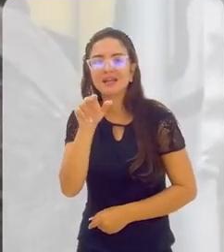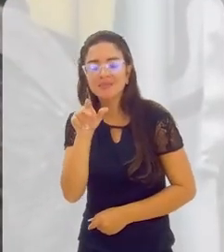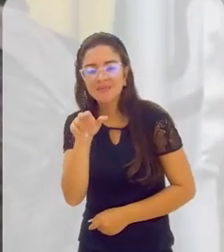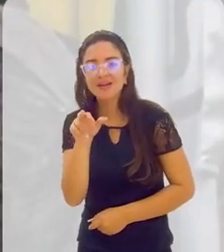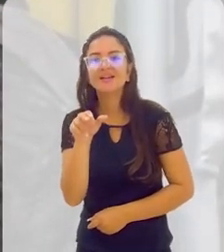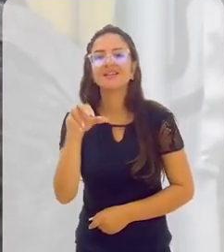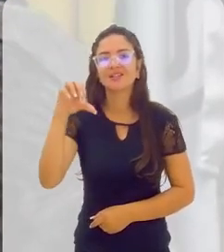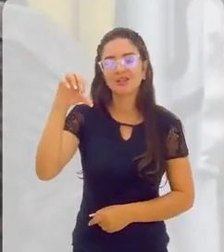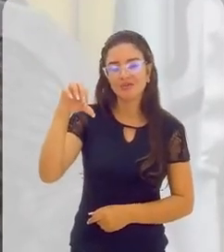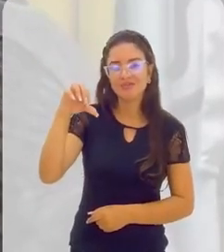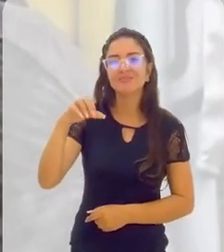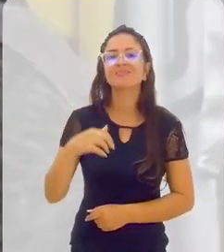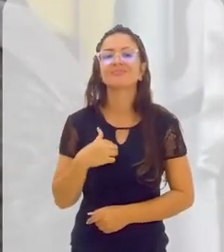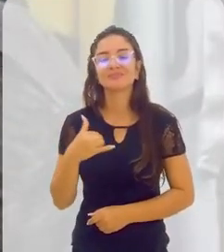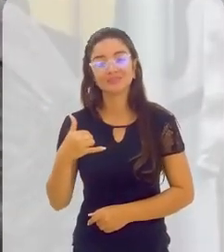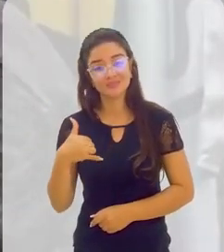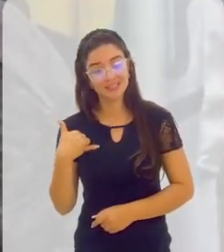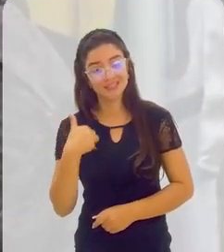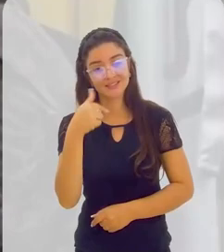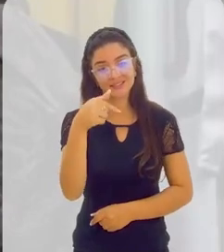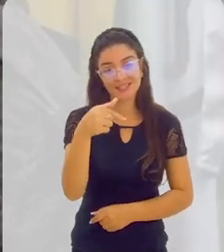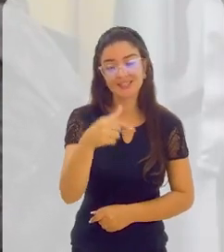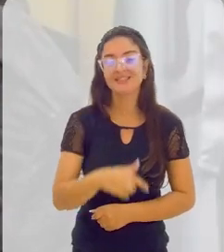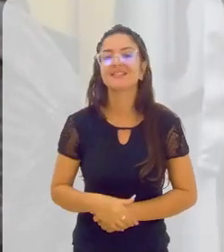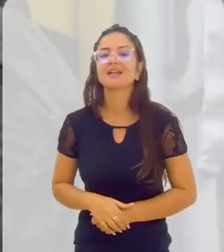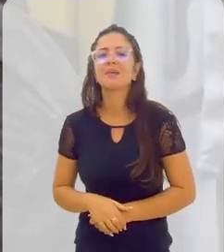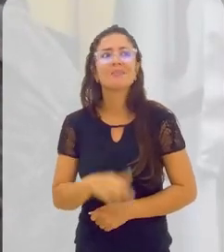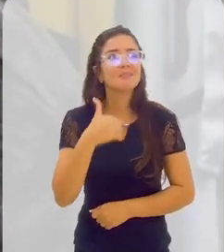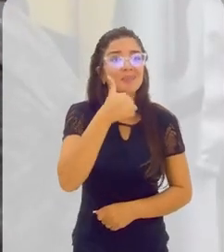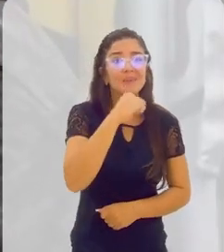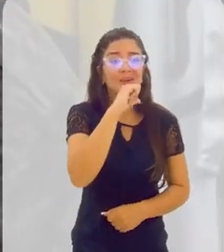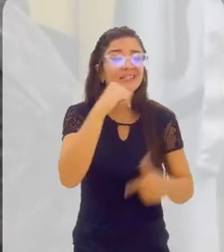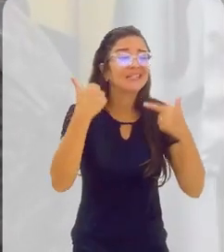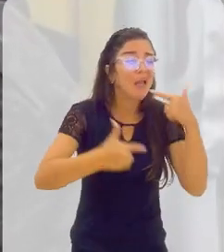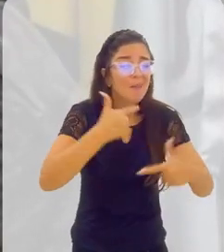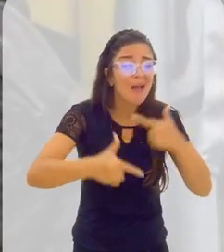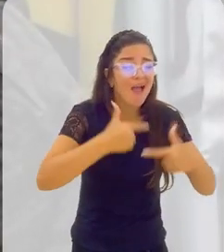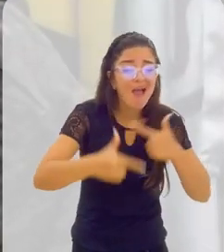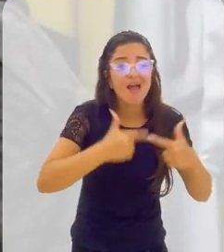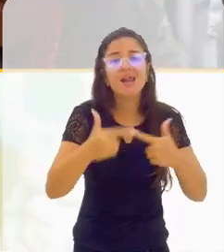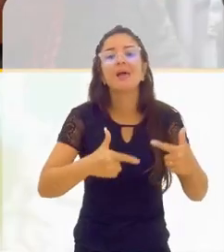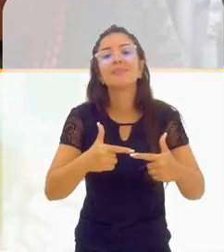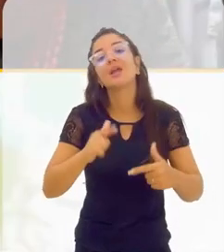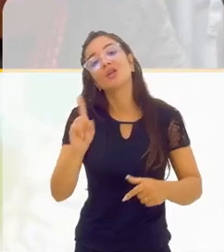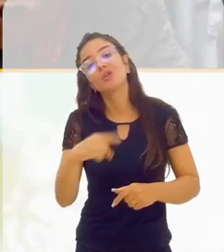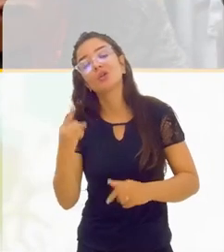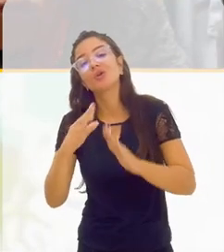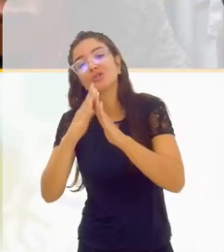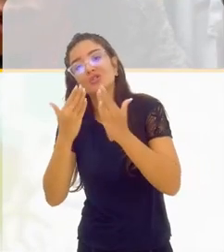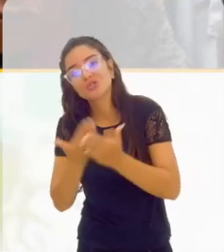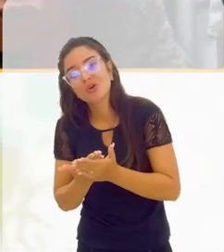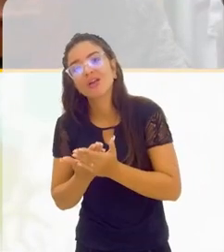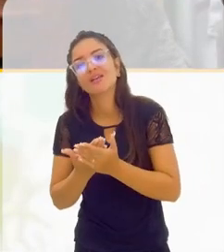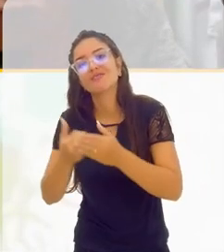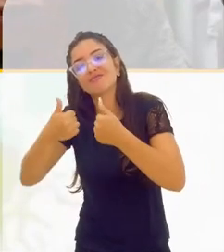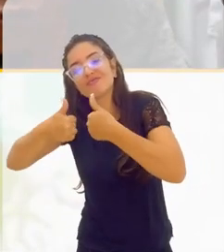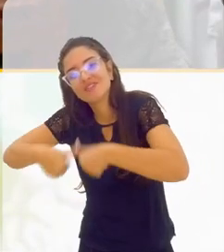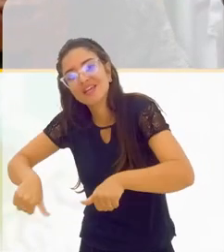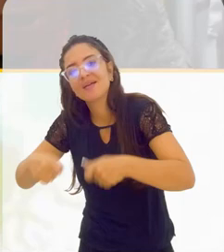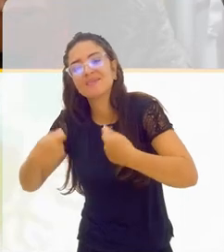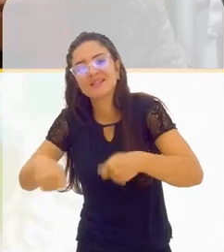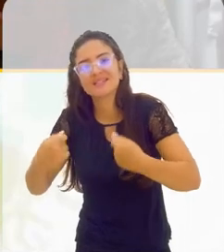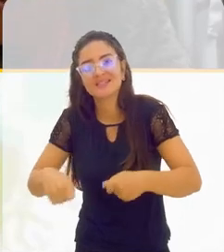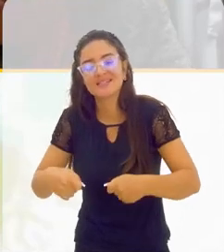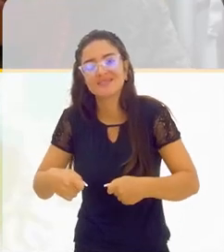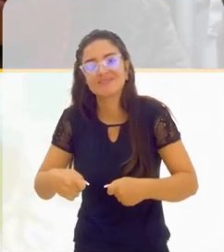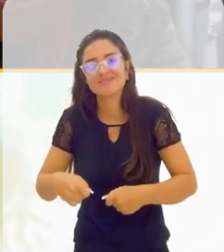e minha com minha mãe trabalhava muito nós temos uma escola e não somos judeus